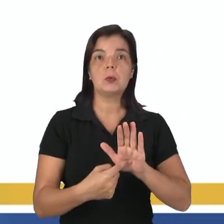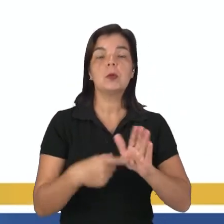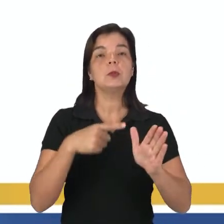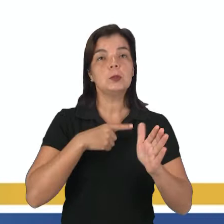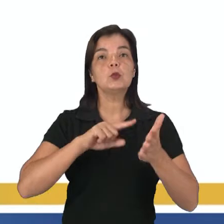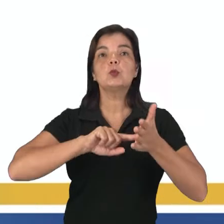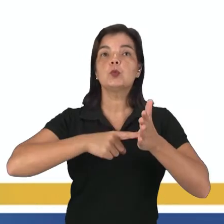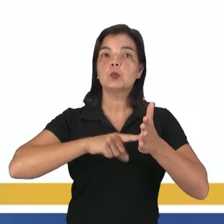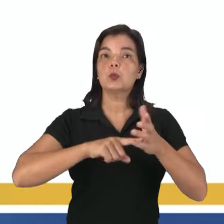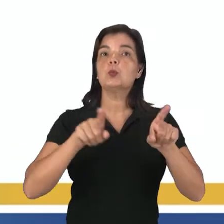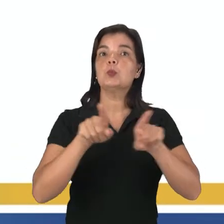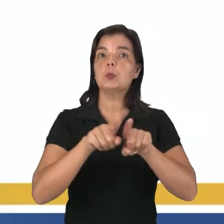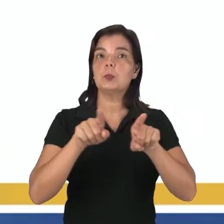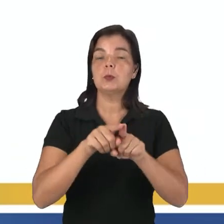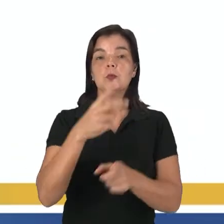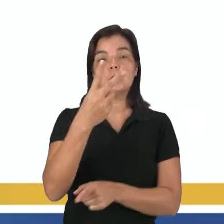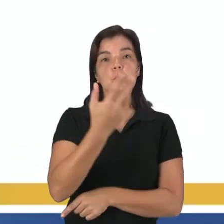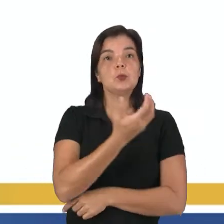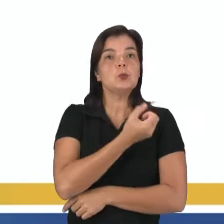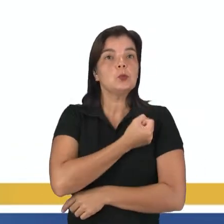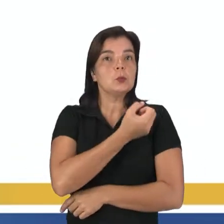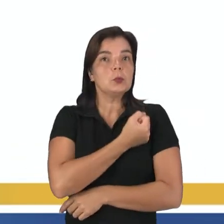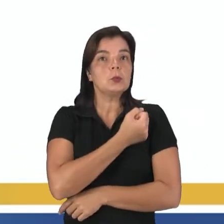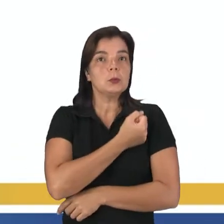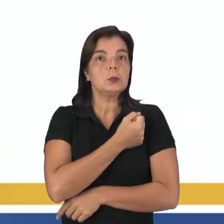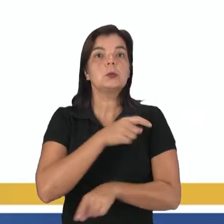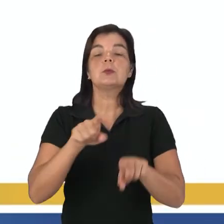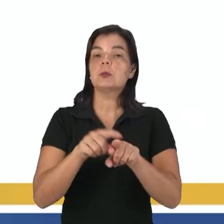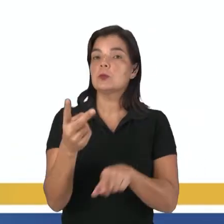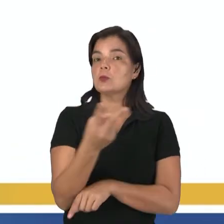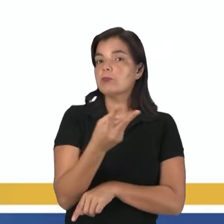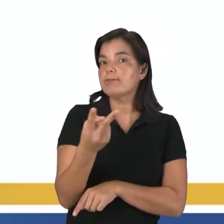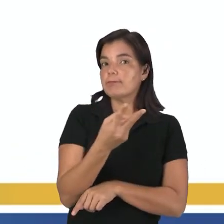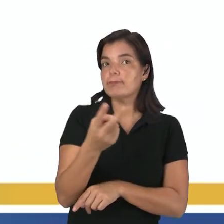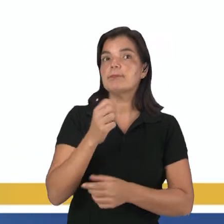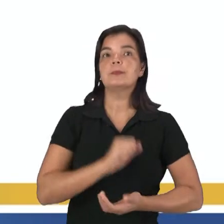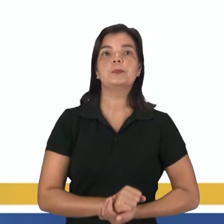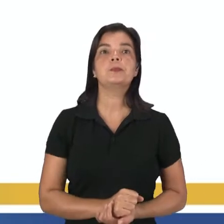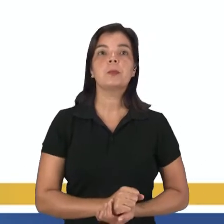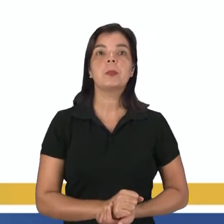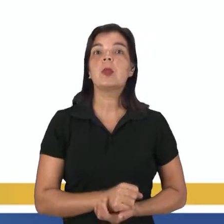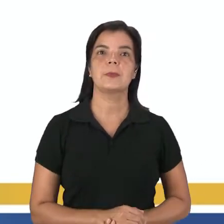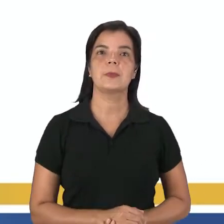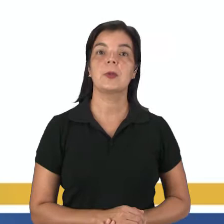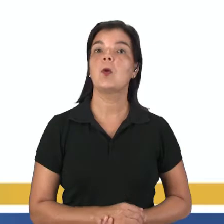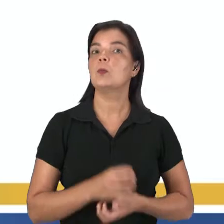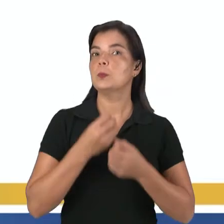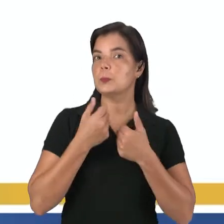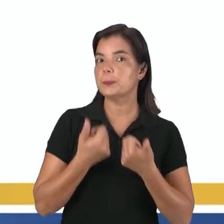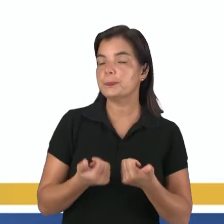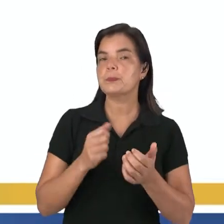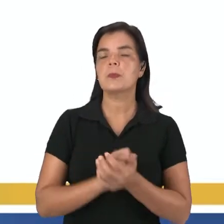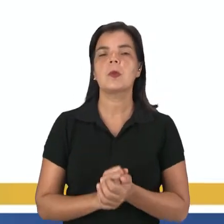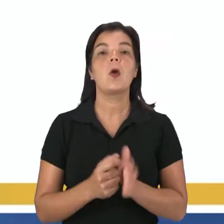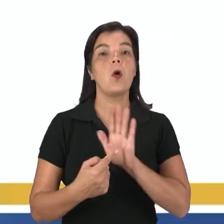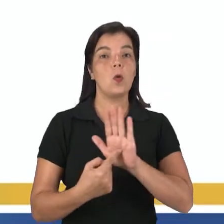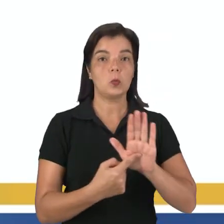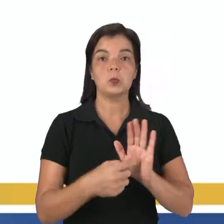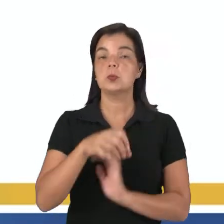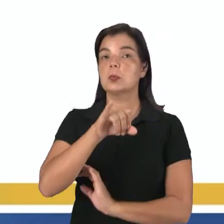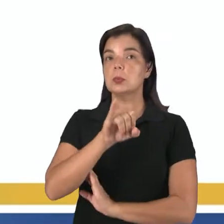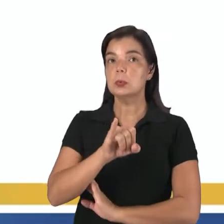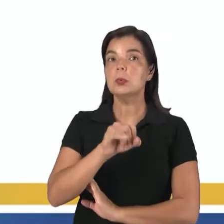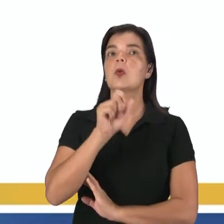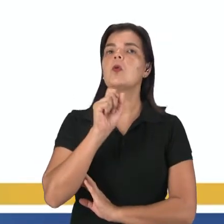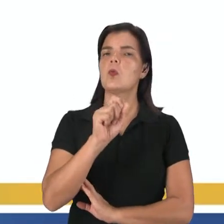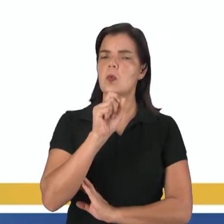indicar a posição desses pontos por meio de dois números né que chamamos de pares ordenados muito bem então indicamos o